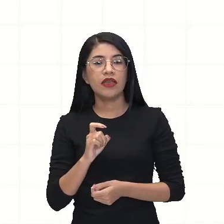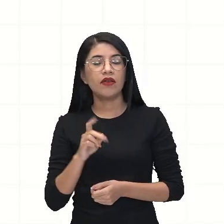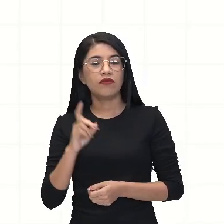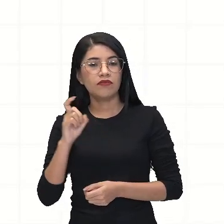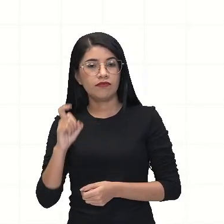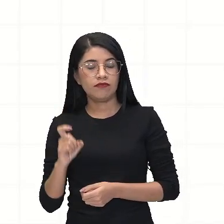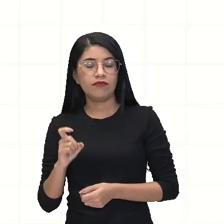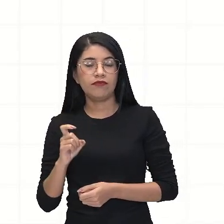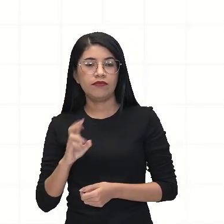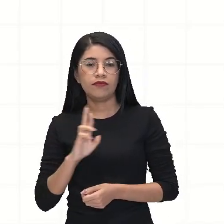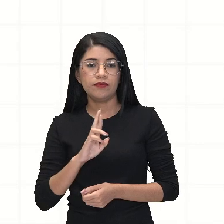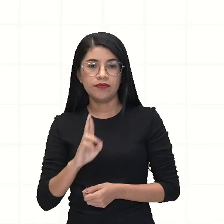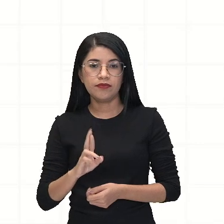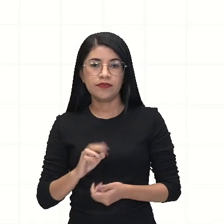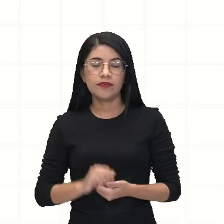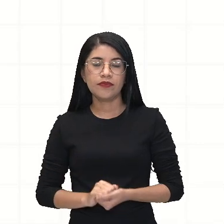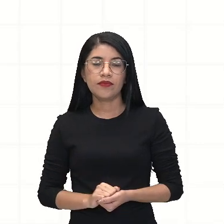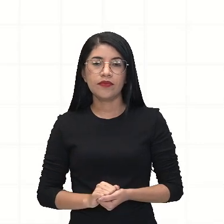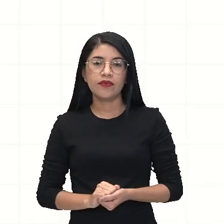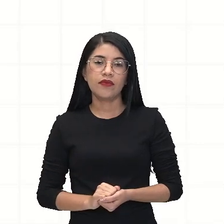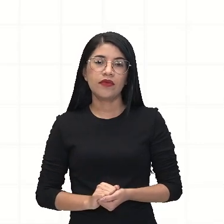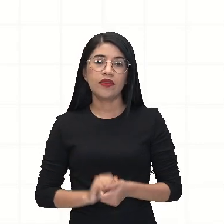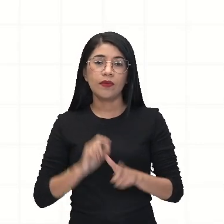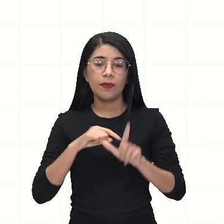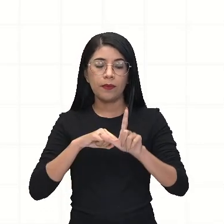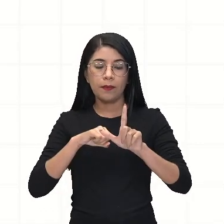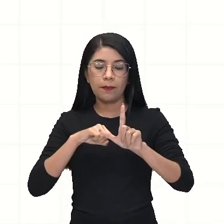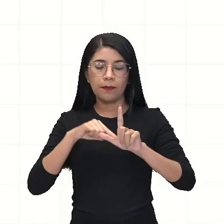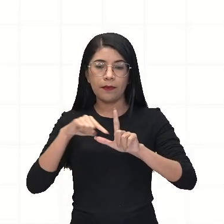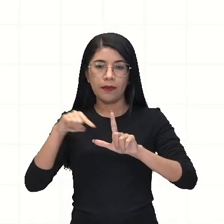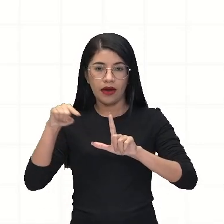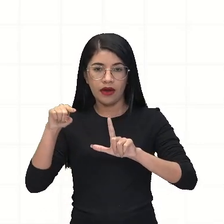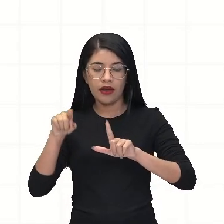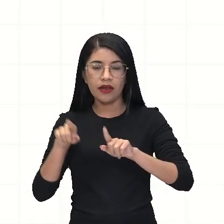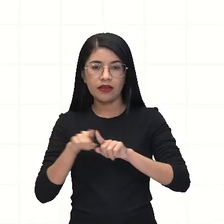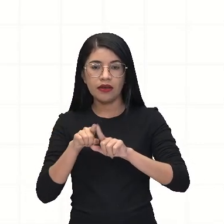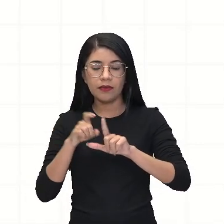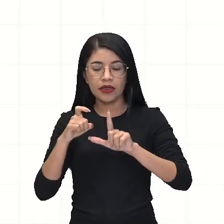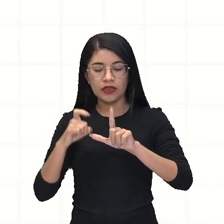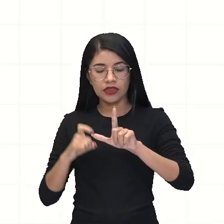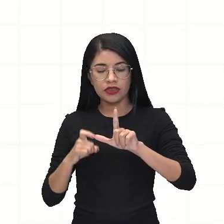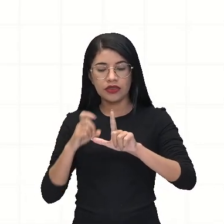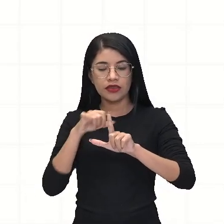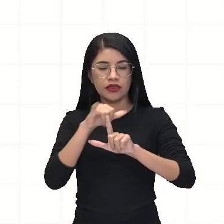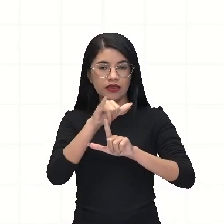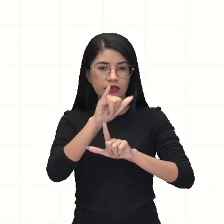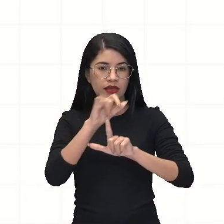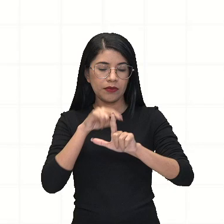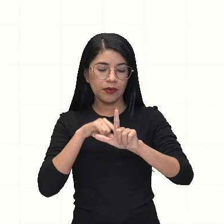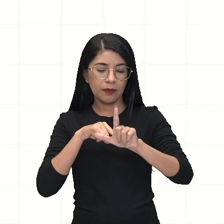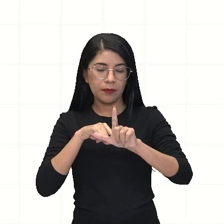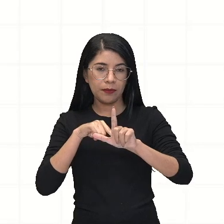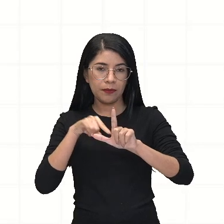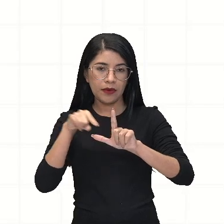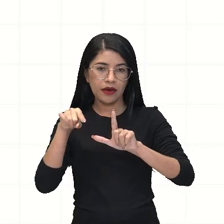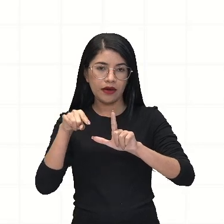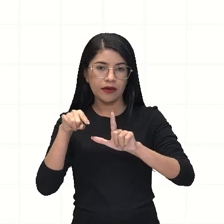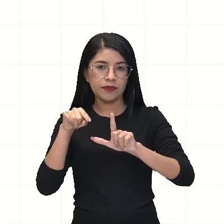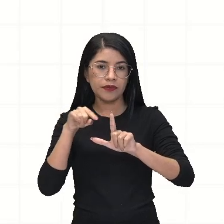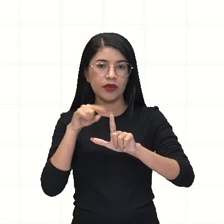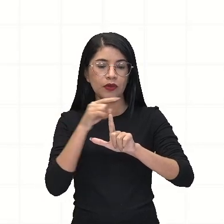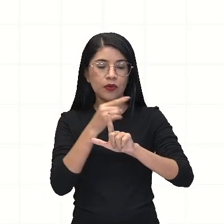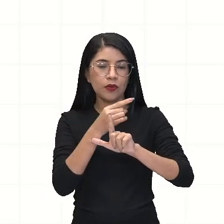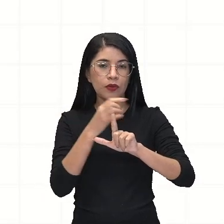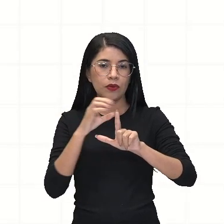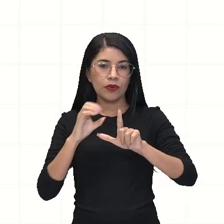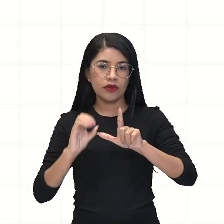a gente vai ter aqui a nossa reta também passando pela origem nesse ponto aqui, né? 1, 0 e 0,